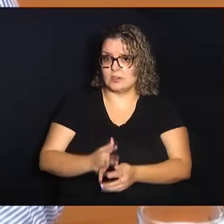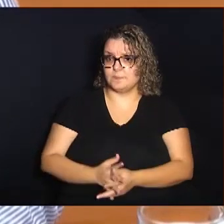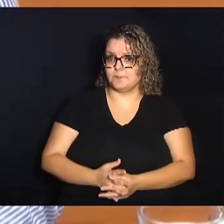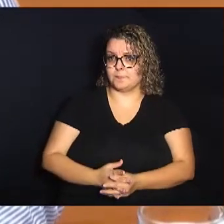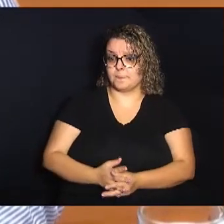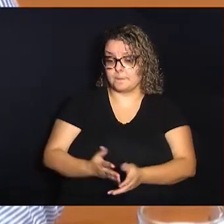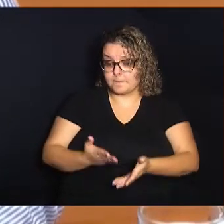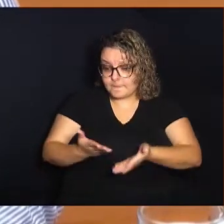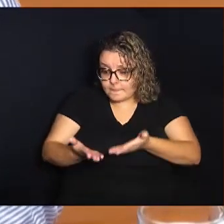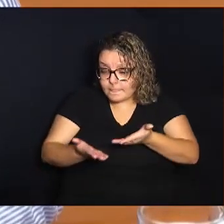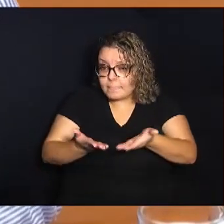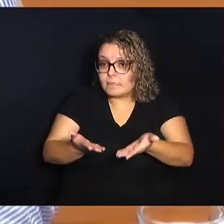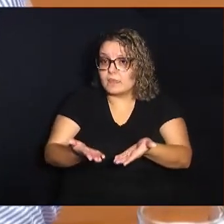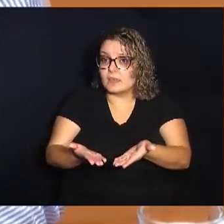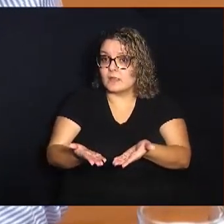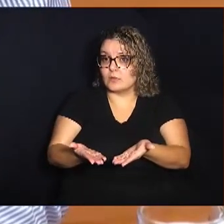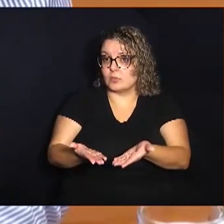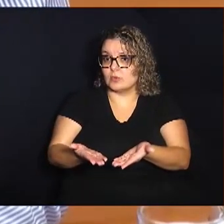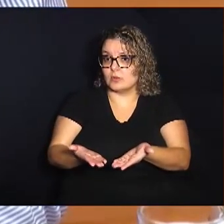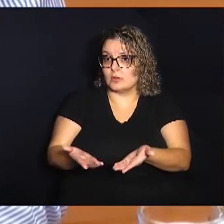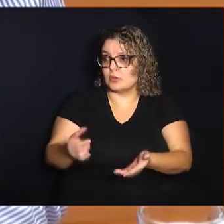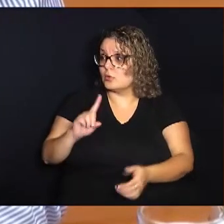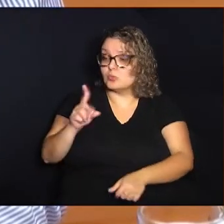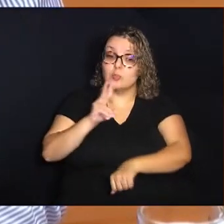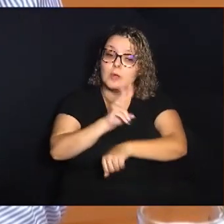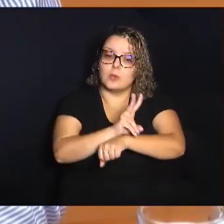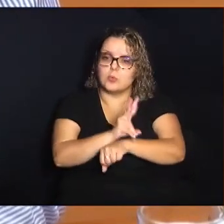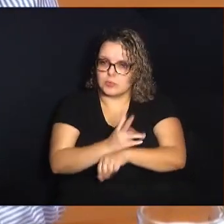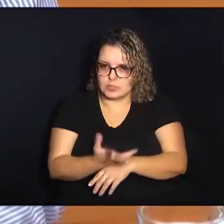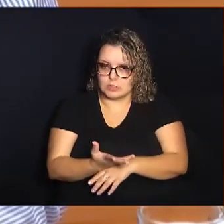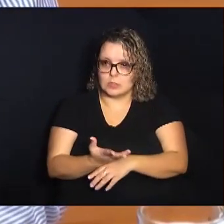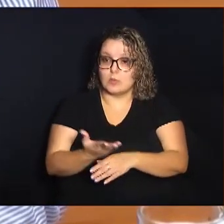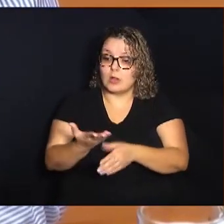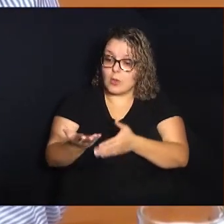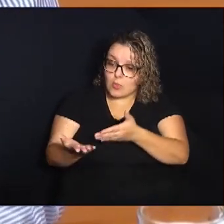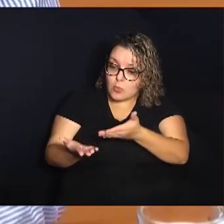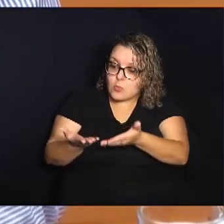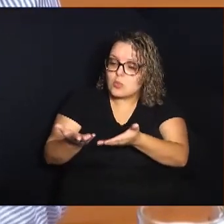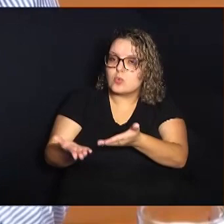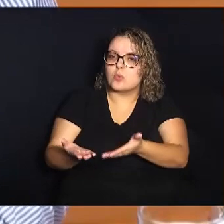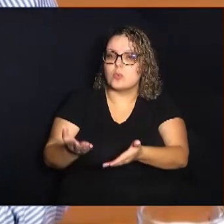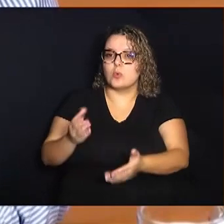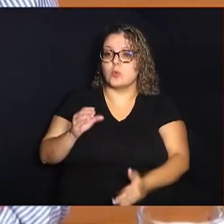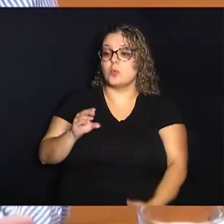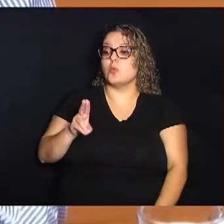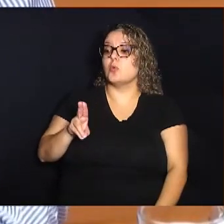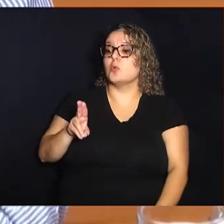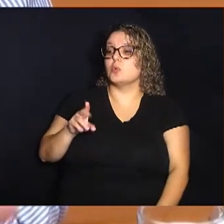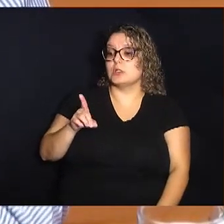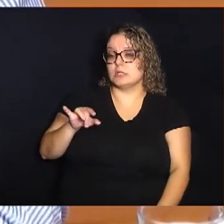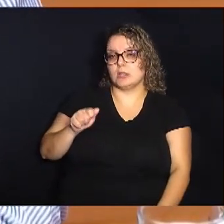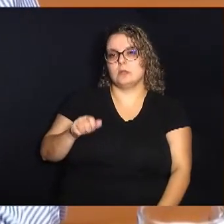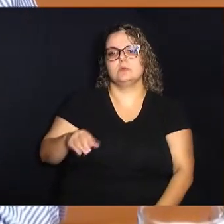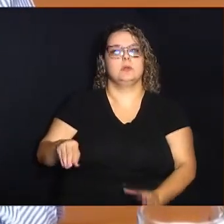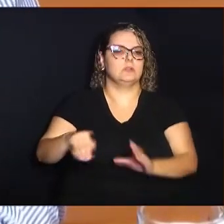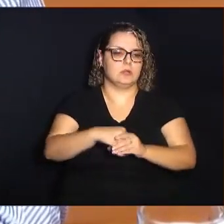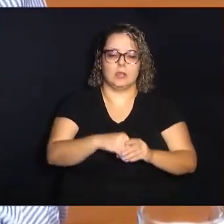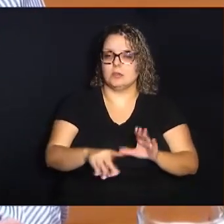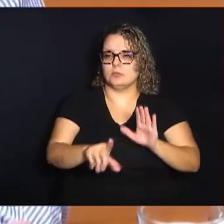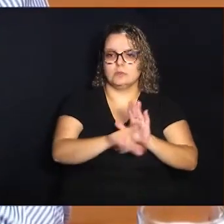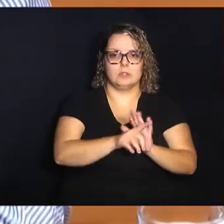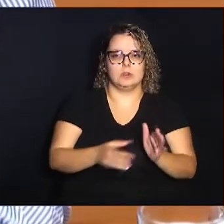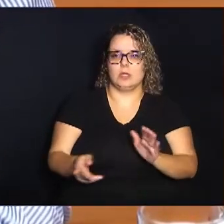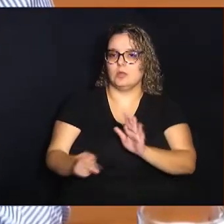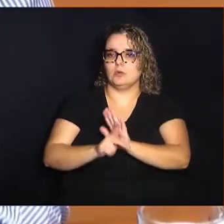cuidar. Não é o cuidado. O cuidado está na lei, está na forma da lei, está na forma do